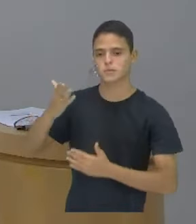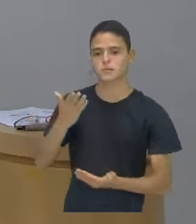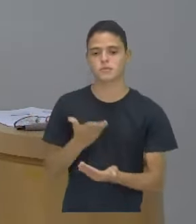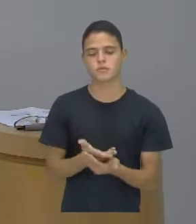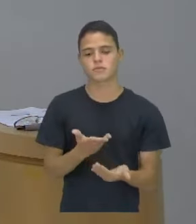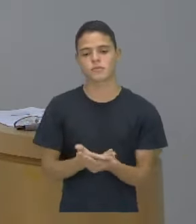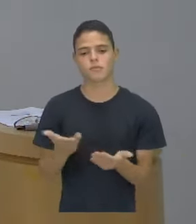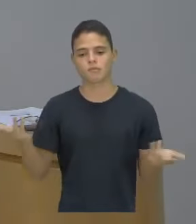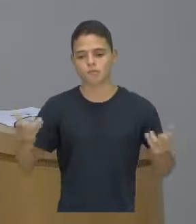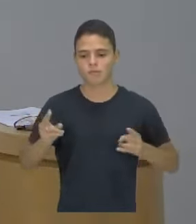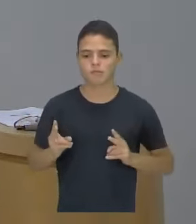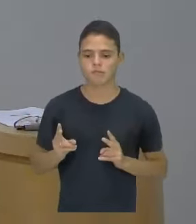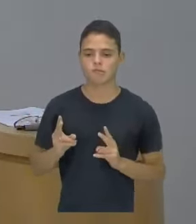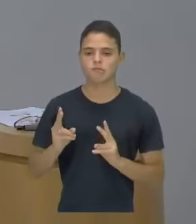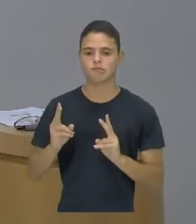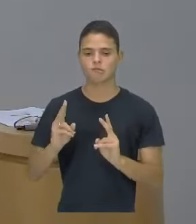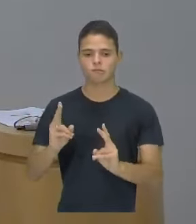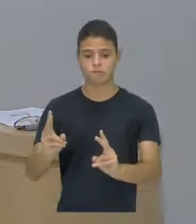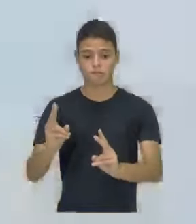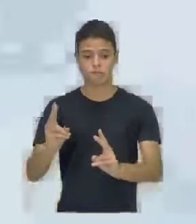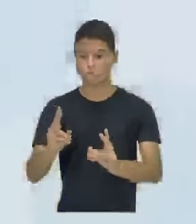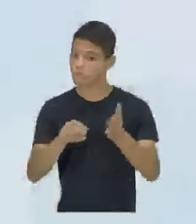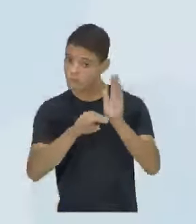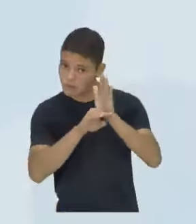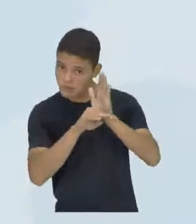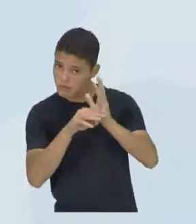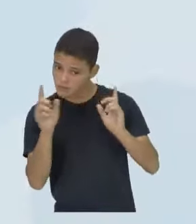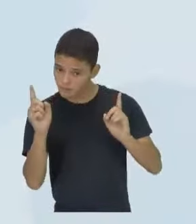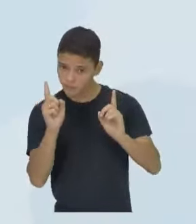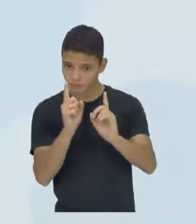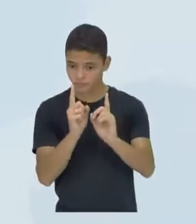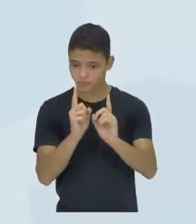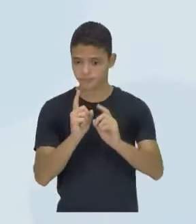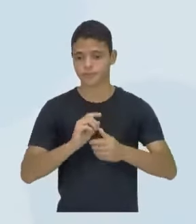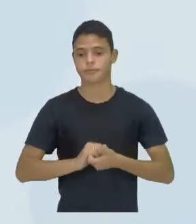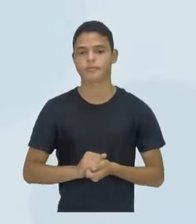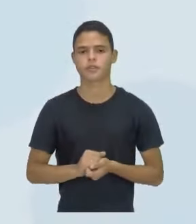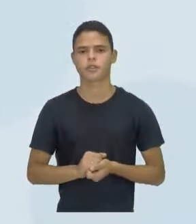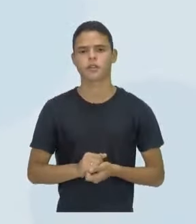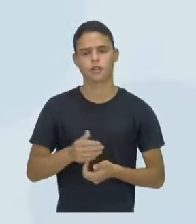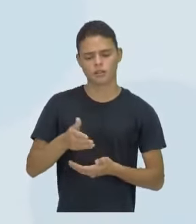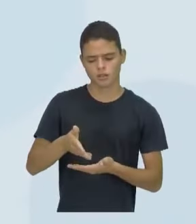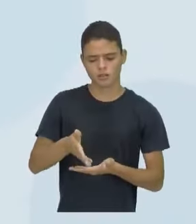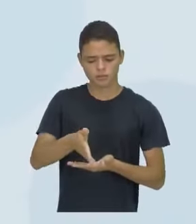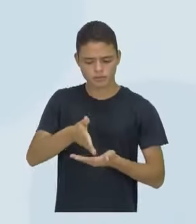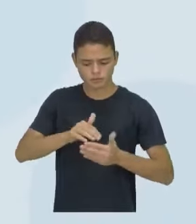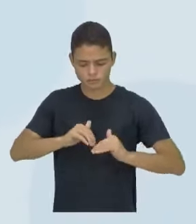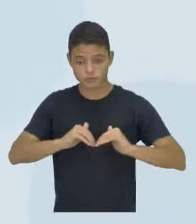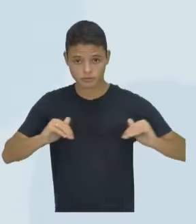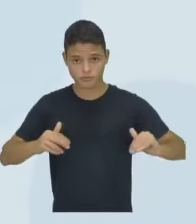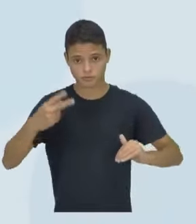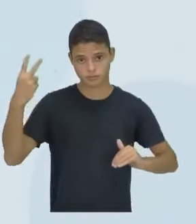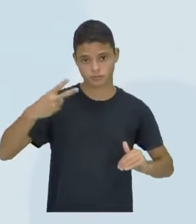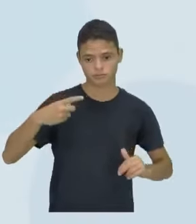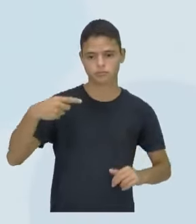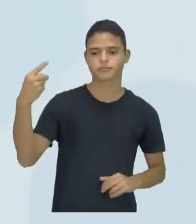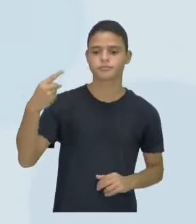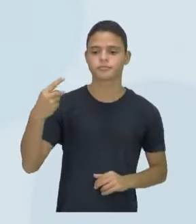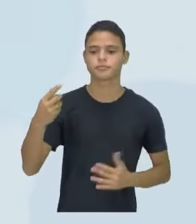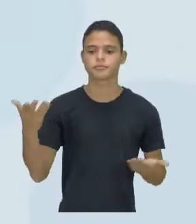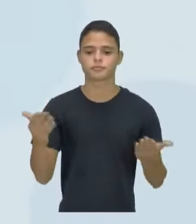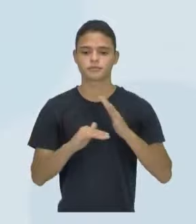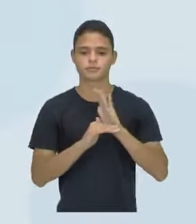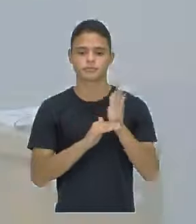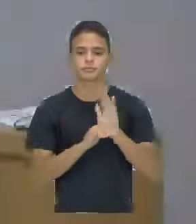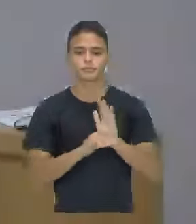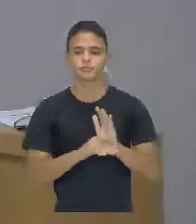gente vai pra frente assistindo aí a um pequeno vídeo. Eu dividi esse vídeo em duas partes, então a gente vai assistir a primeira parte desse vídeo agora, que tem